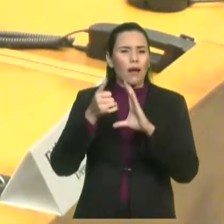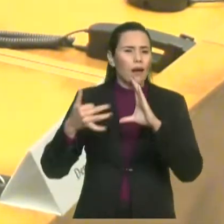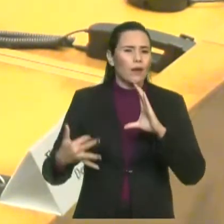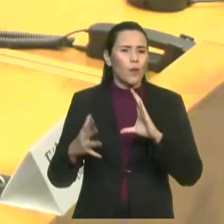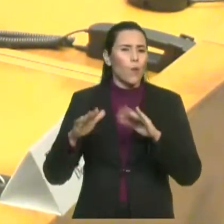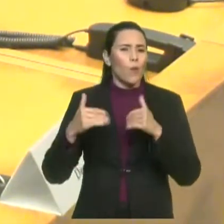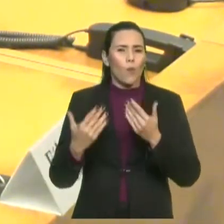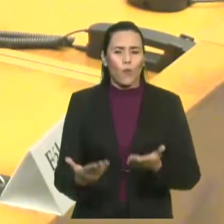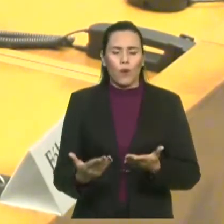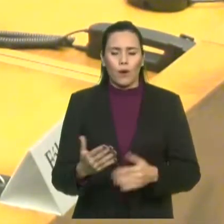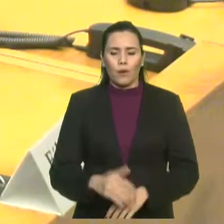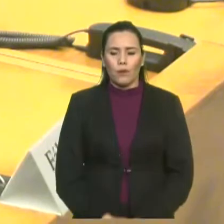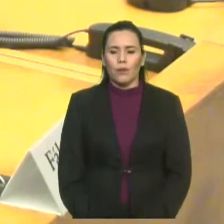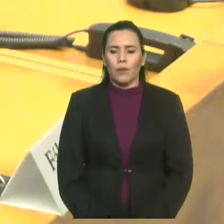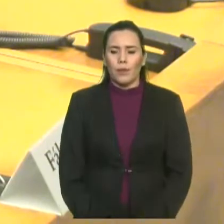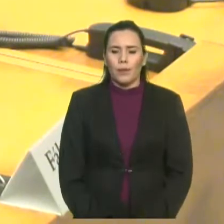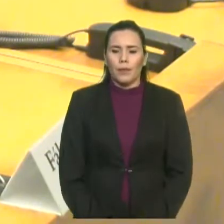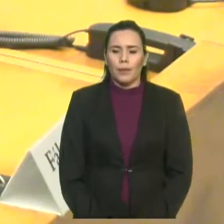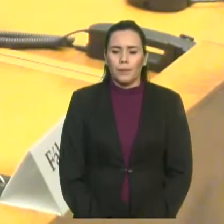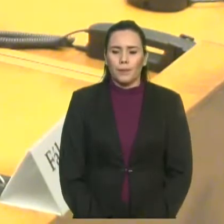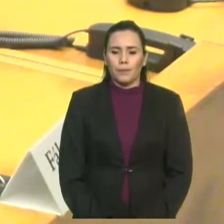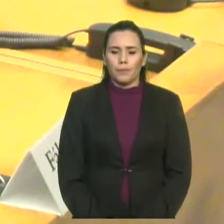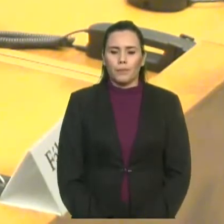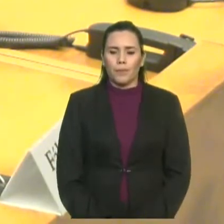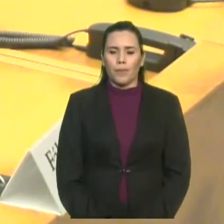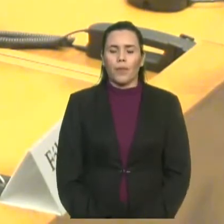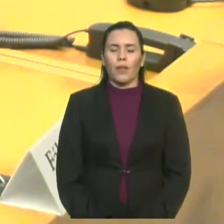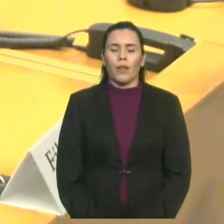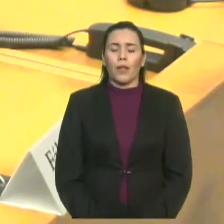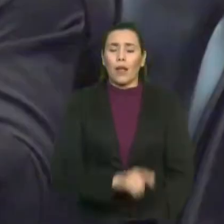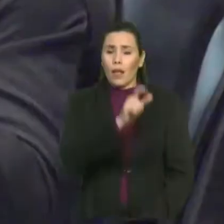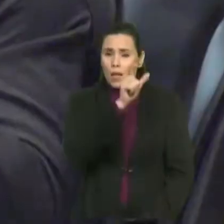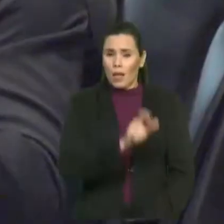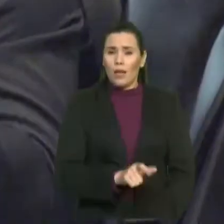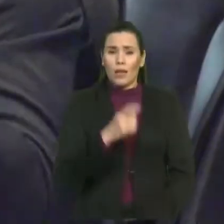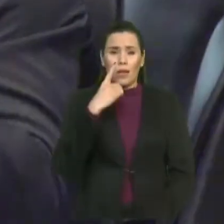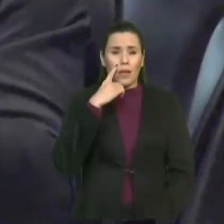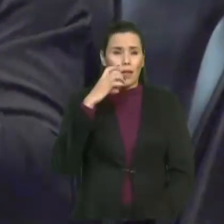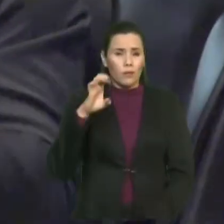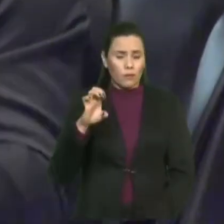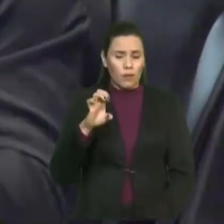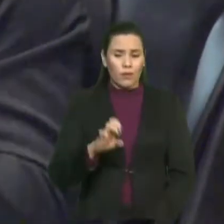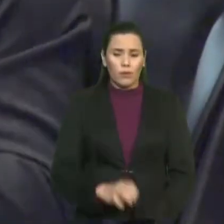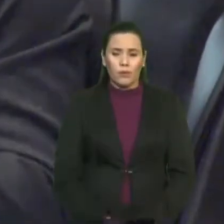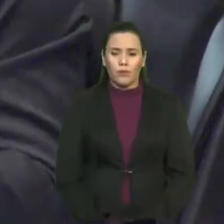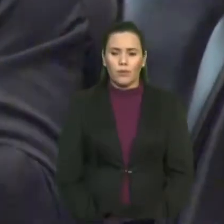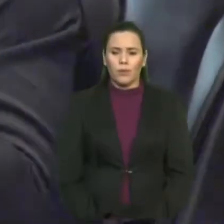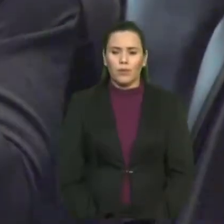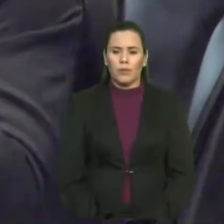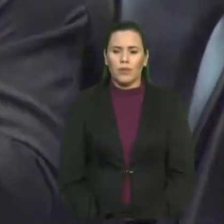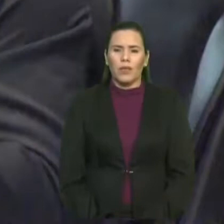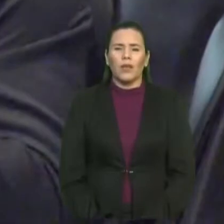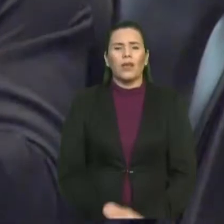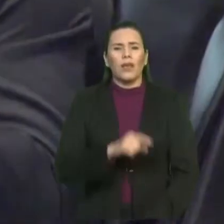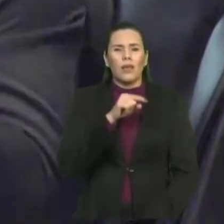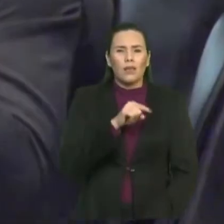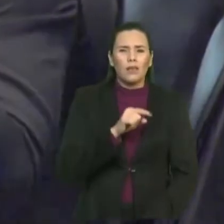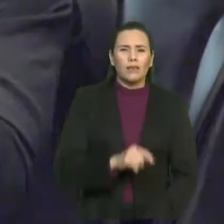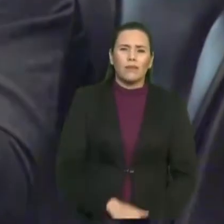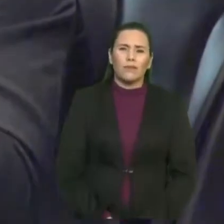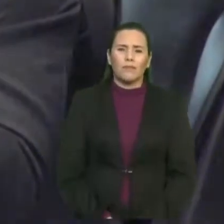a capacidade das pessoas, aquelas pessoas que podem ter, por algum motivo, não gostar dele, mas nunca existiu